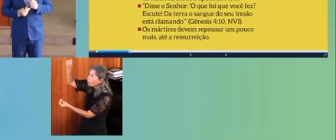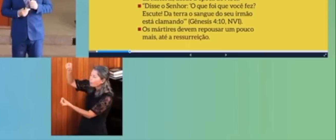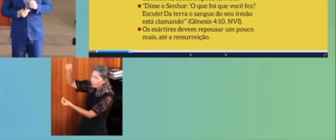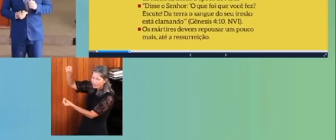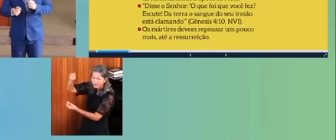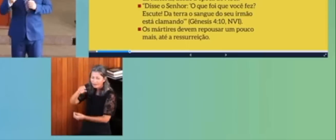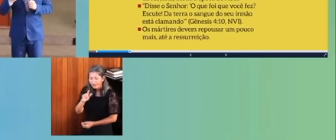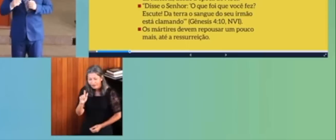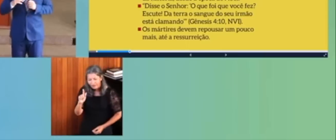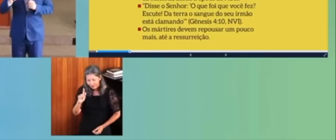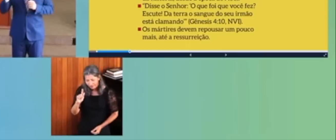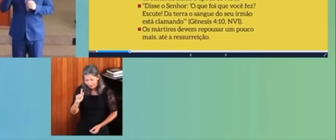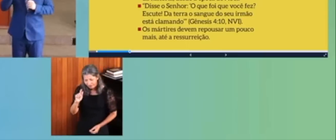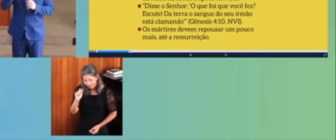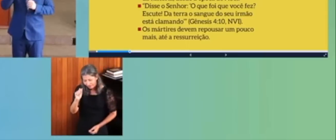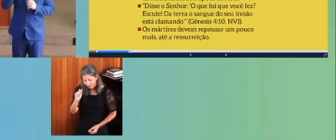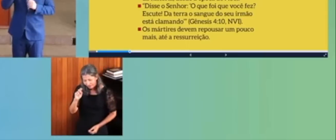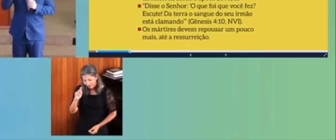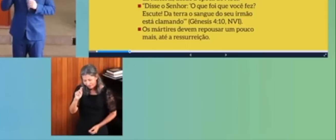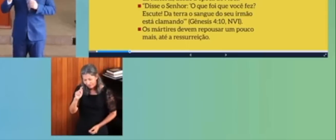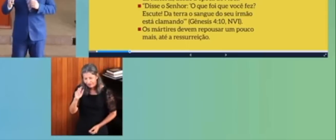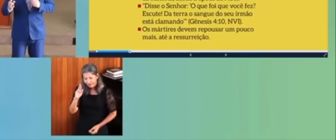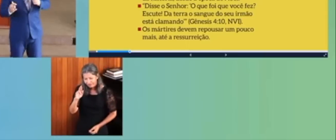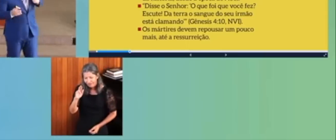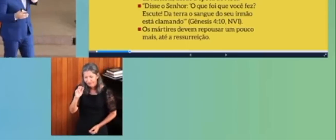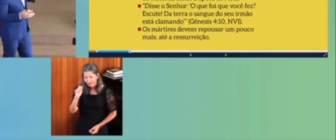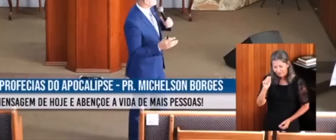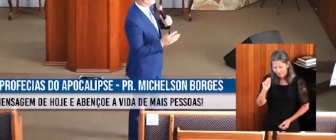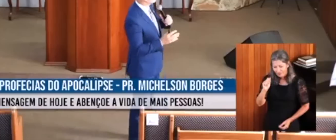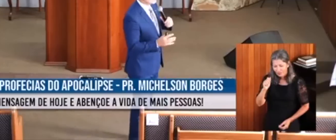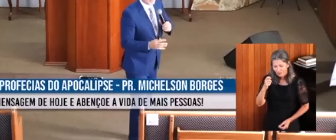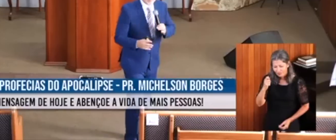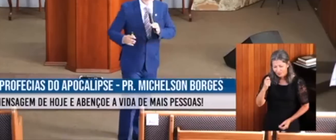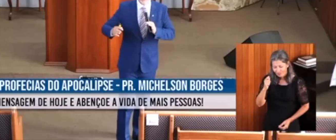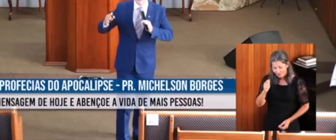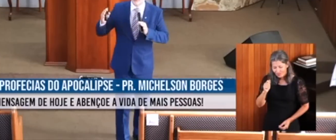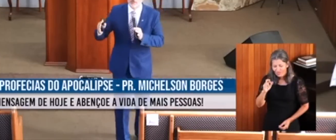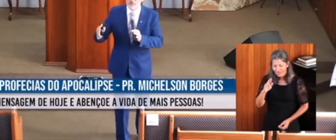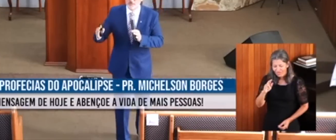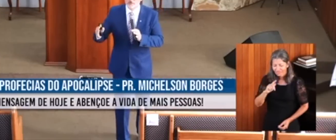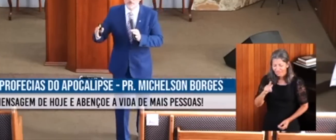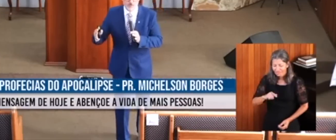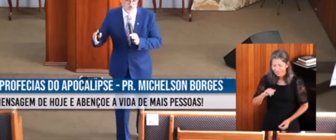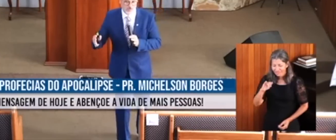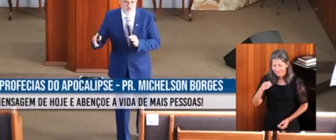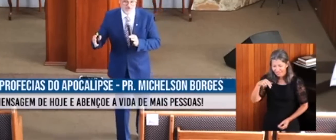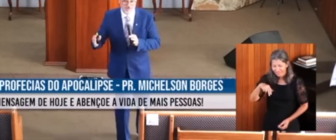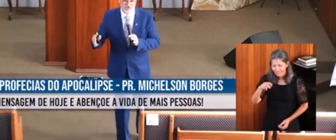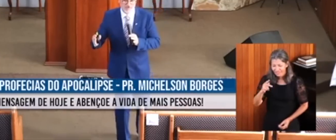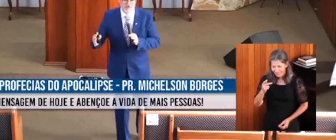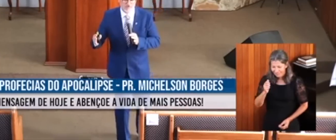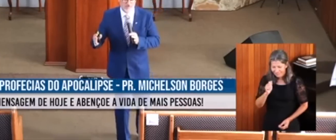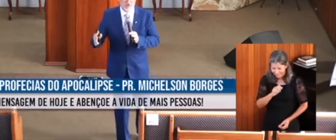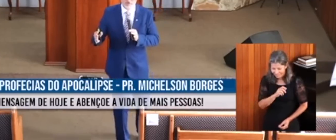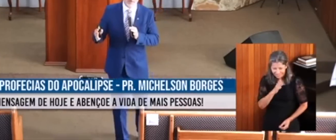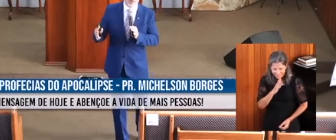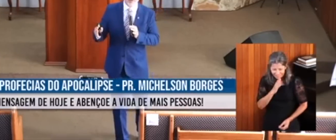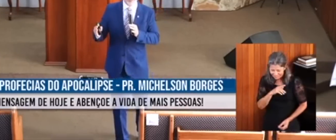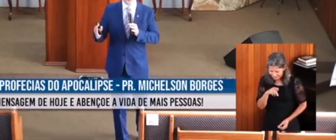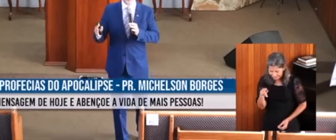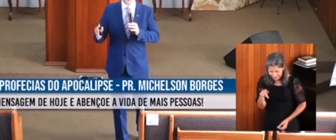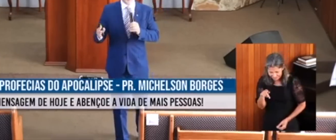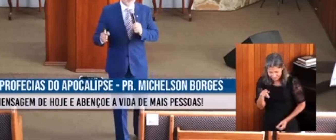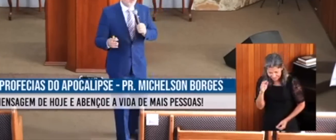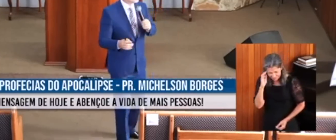humano. Na mentalidade hebraica é outra coisa. É pessoa. Então, quem estava debaixo do altar? Pessoas. Mas ainda está